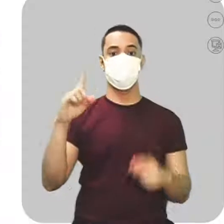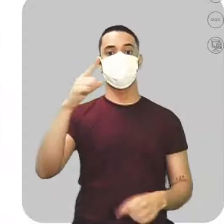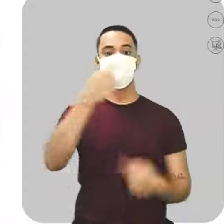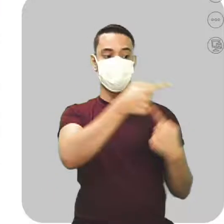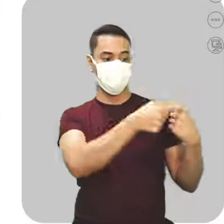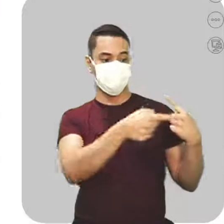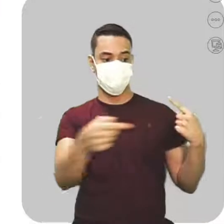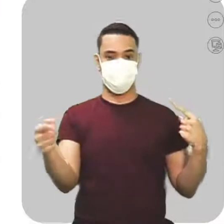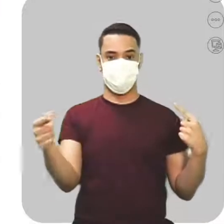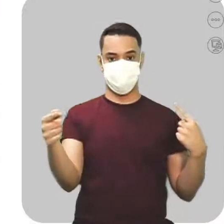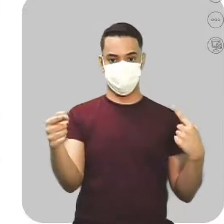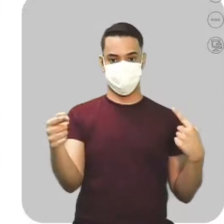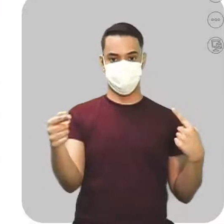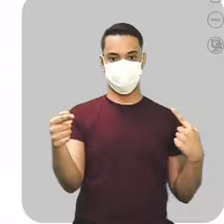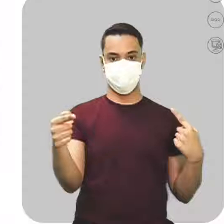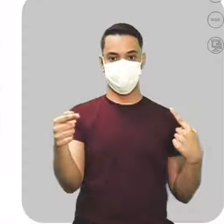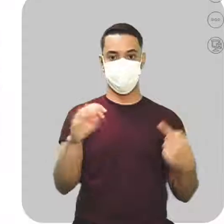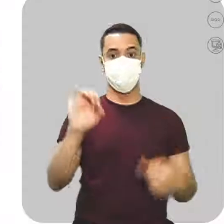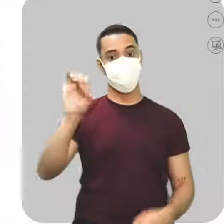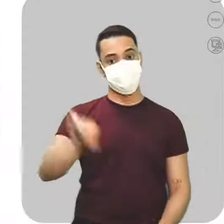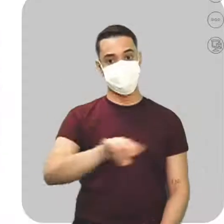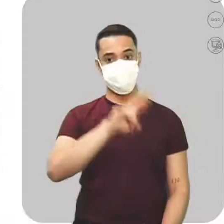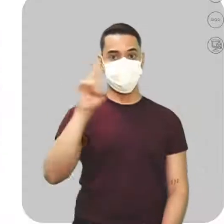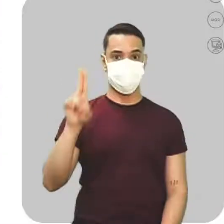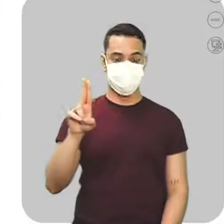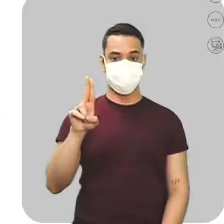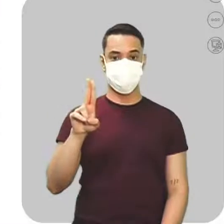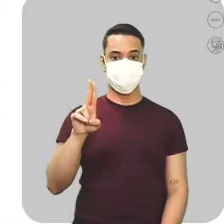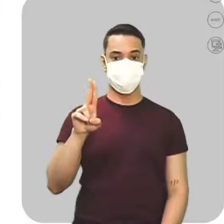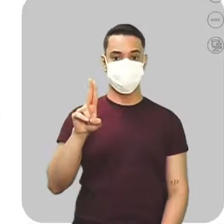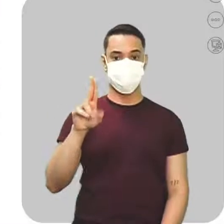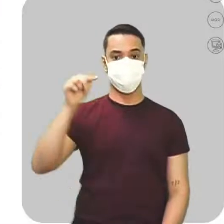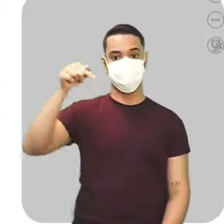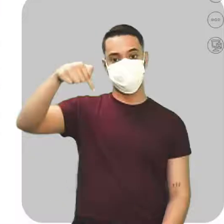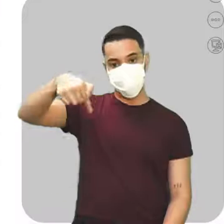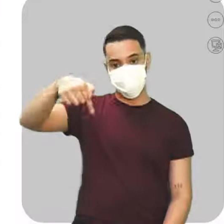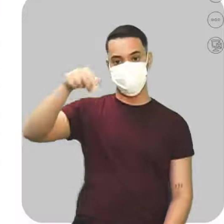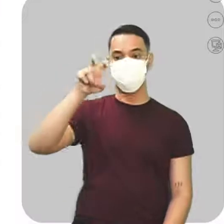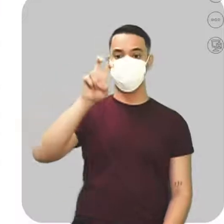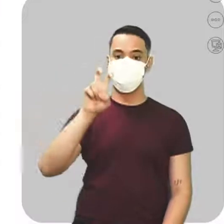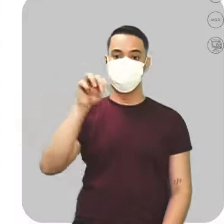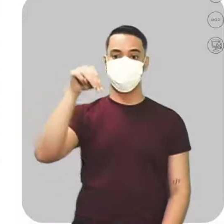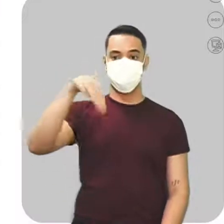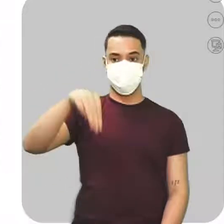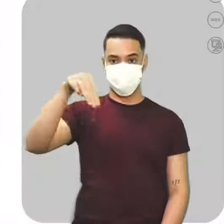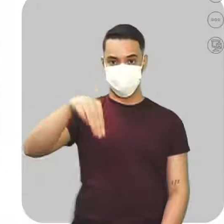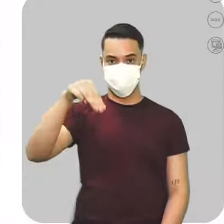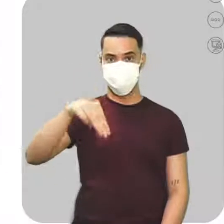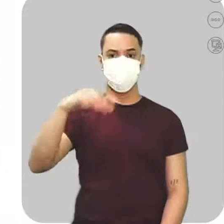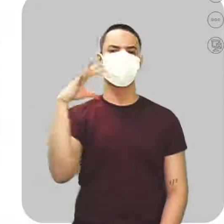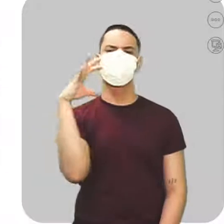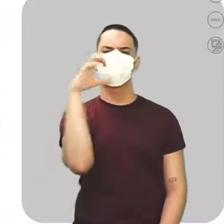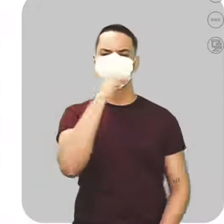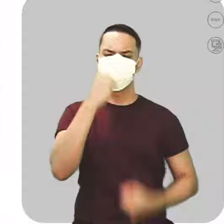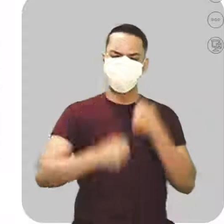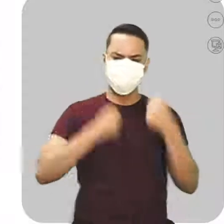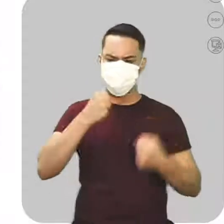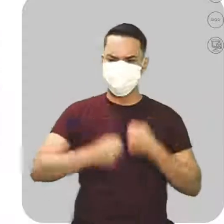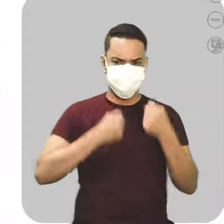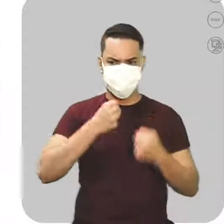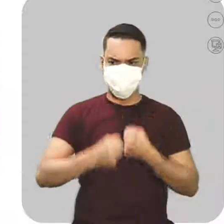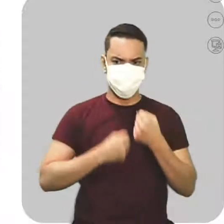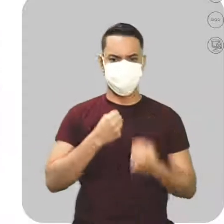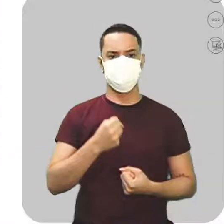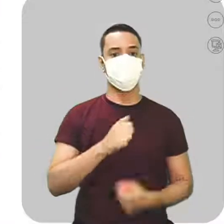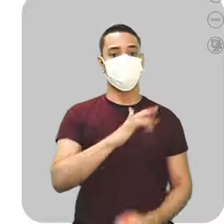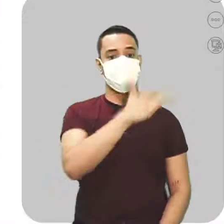por semana, ou de 75 minutos de atividade intensa.